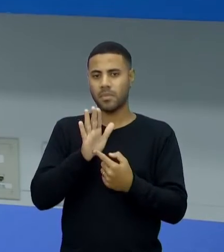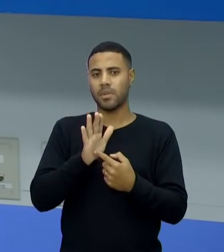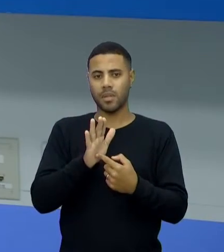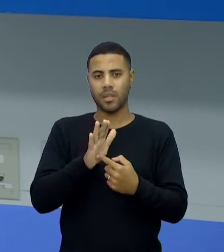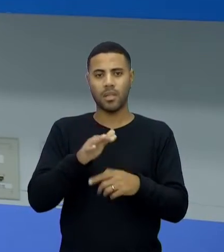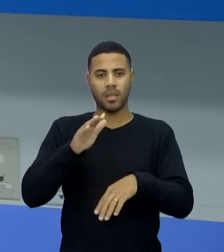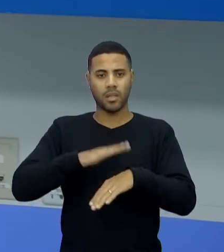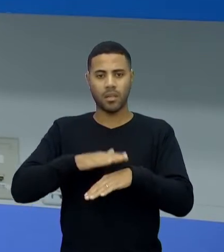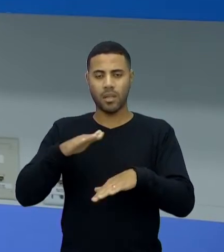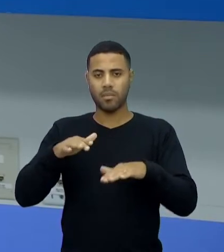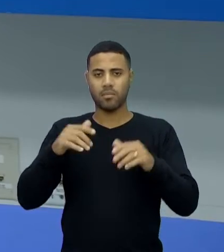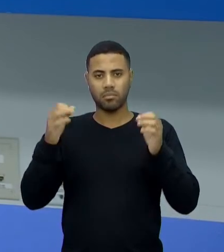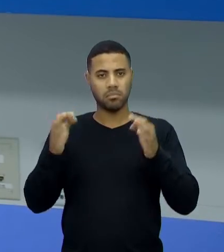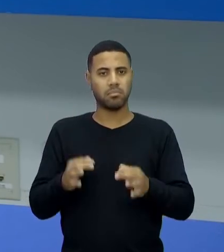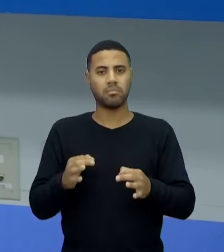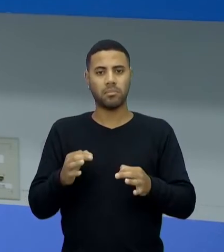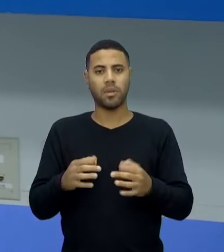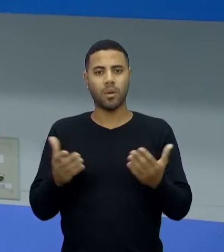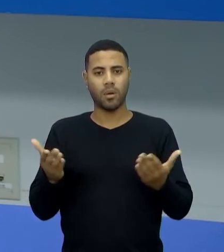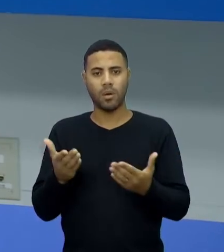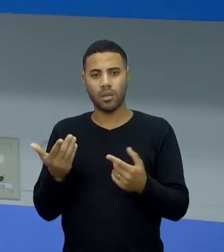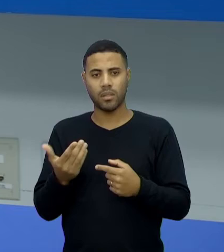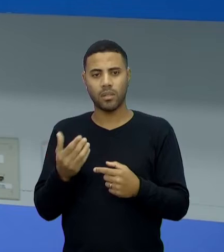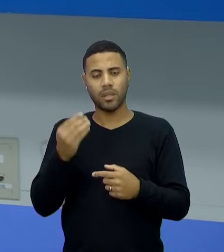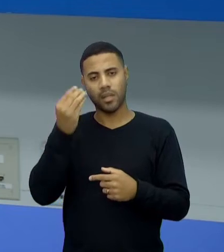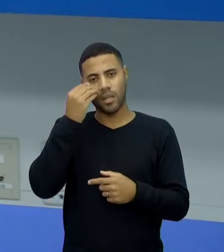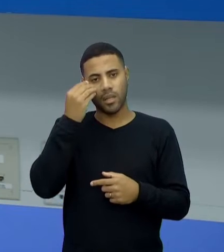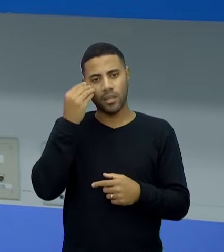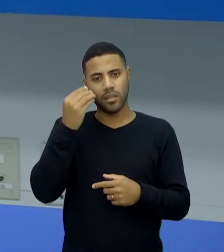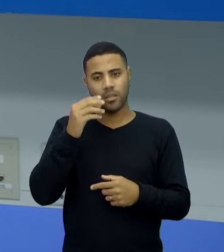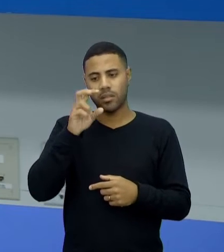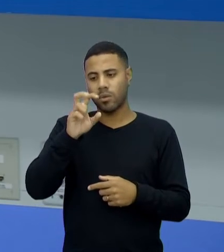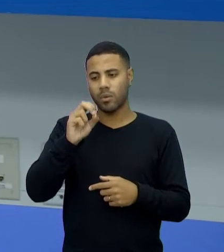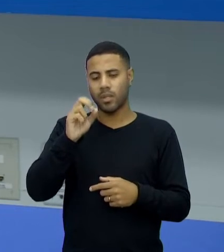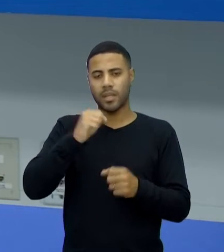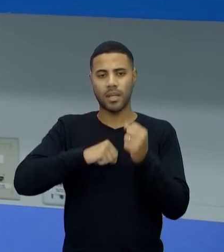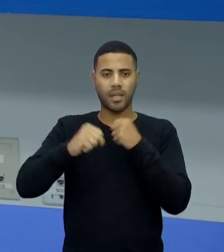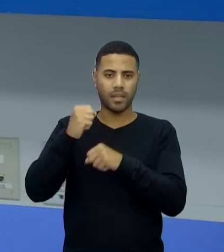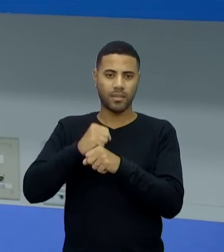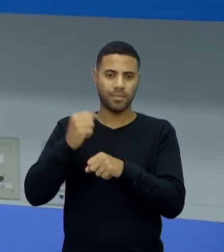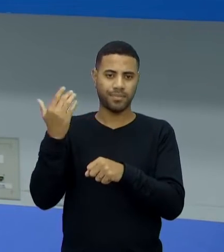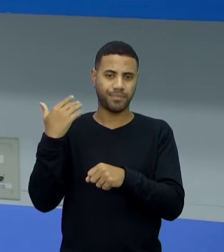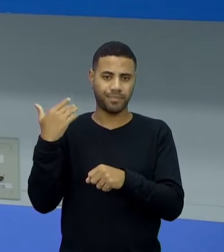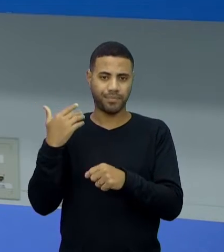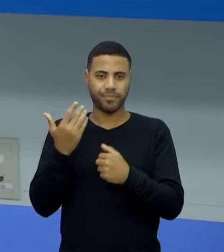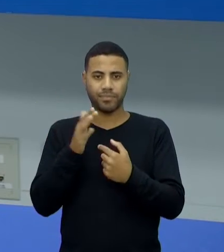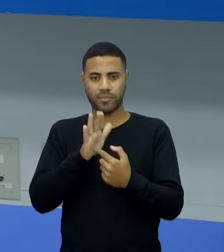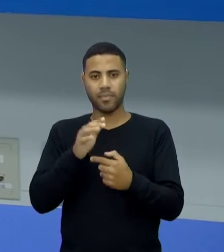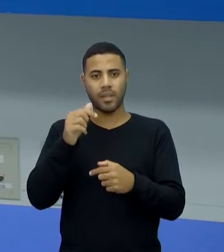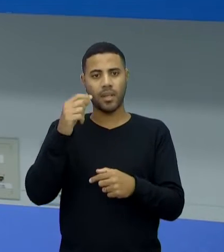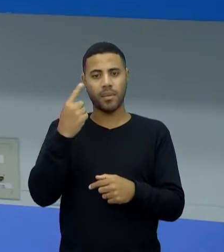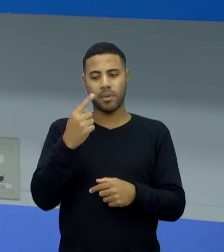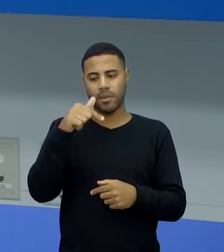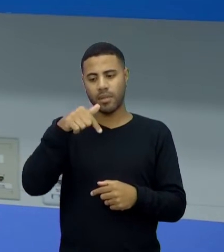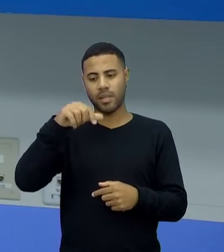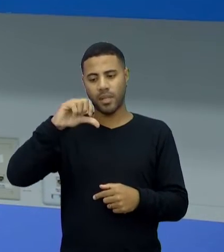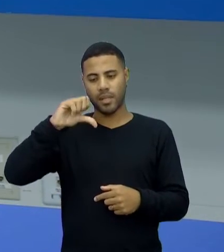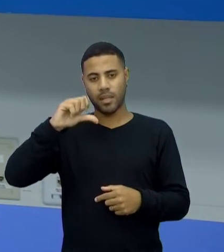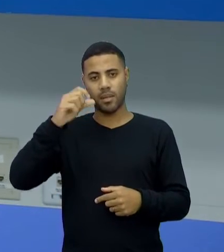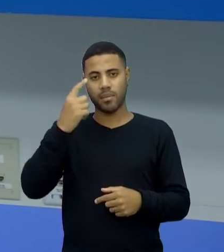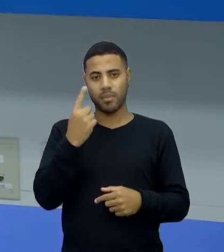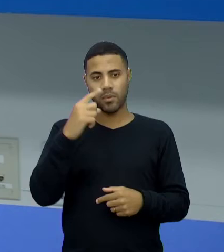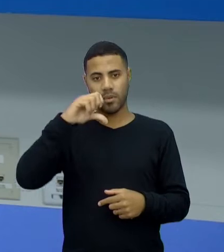certo né hoje quando a gente olha para essa fala 50 anos depois porque essa fala foi feita em 72 né em